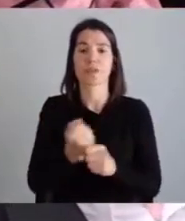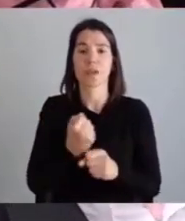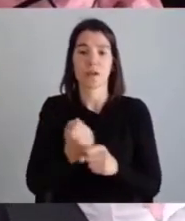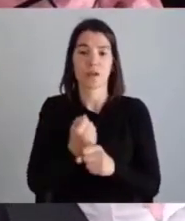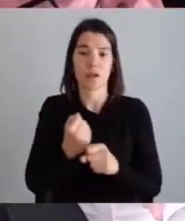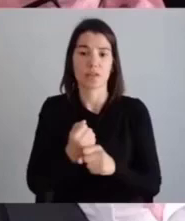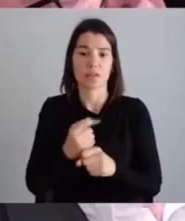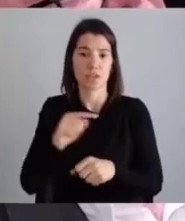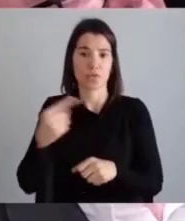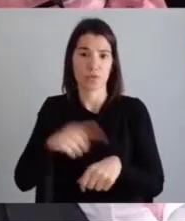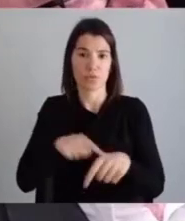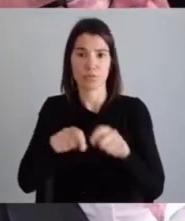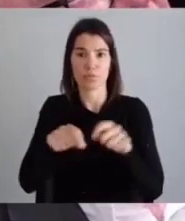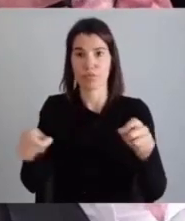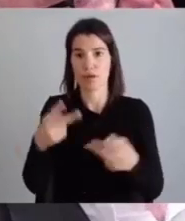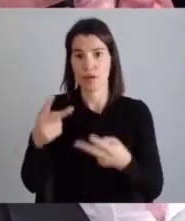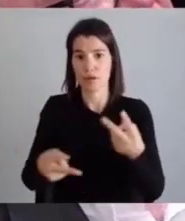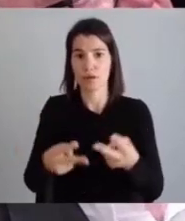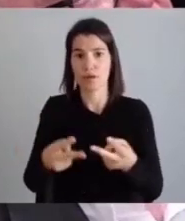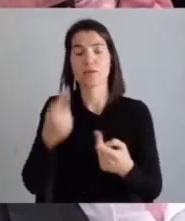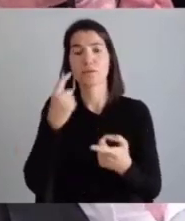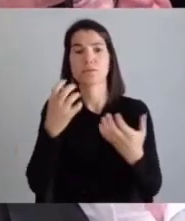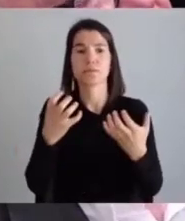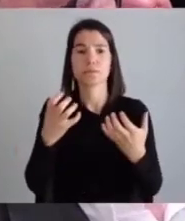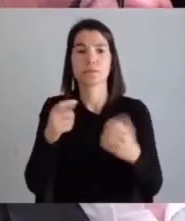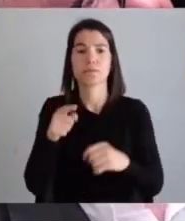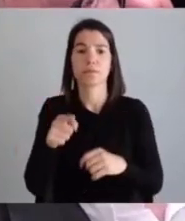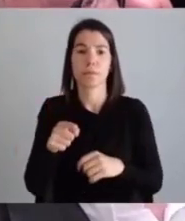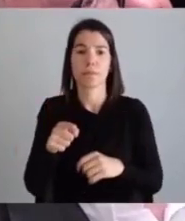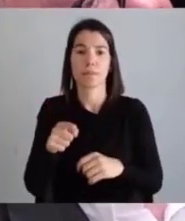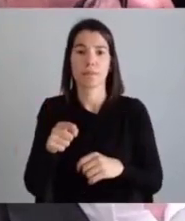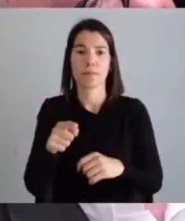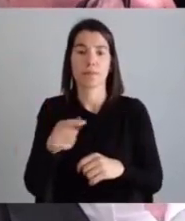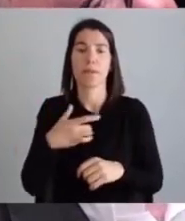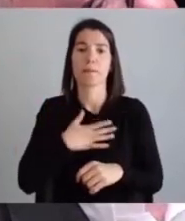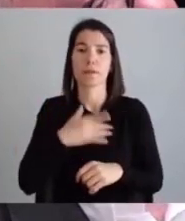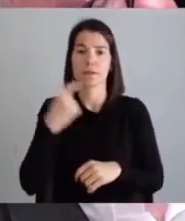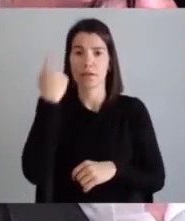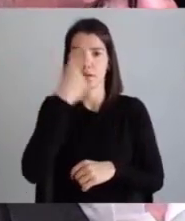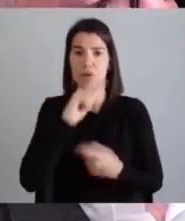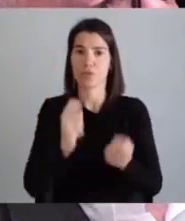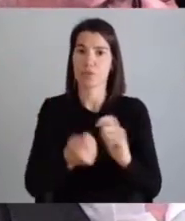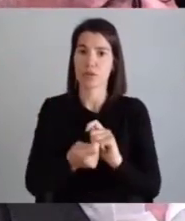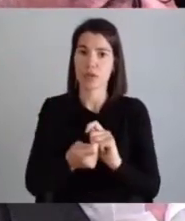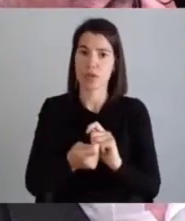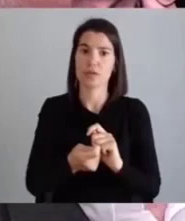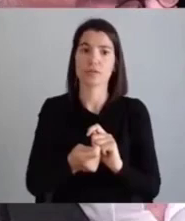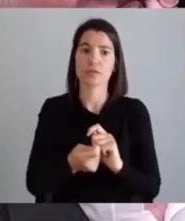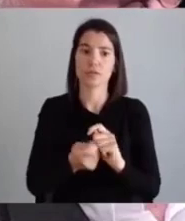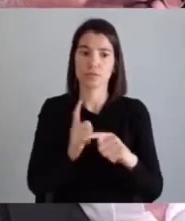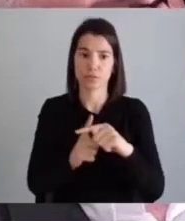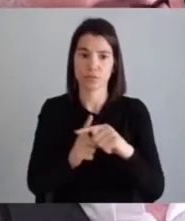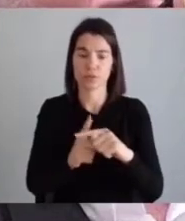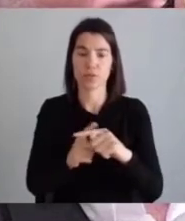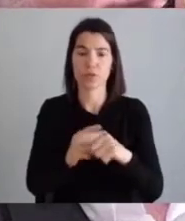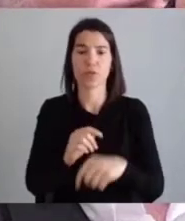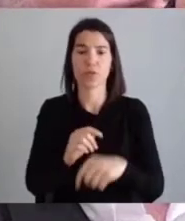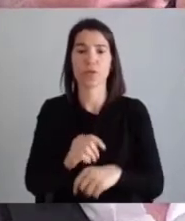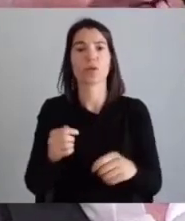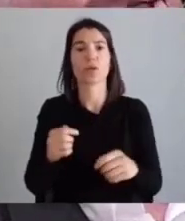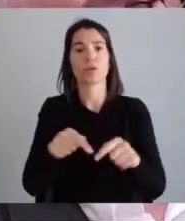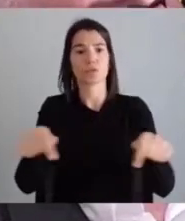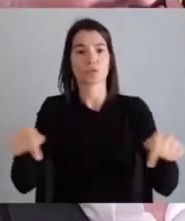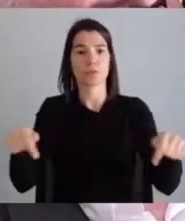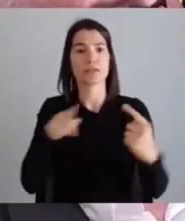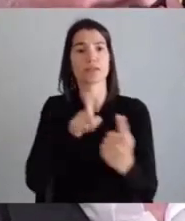análise, destacamos a mudança da imagem da empresa, a abertura do novo posto de atendimento,